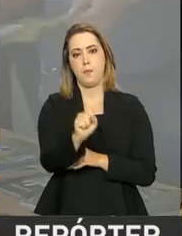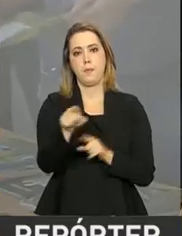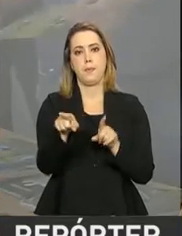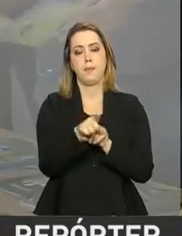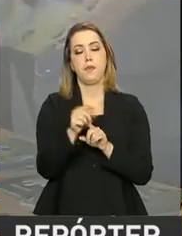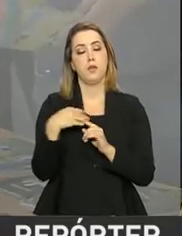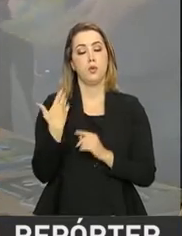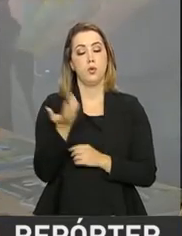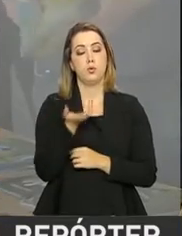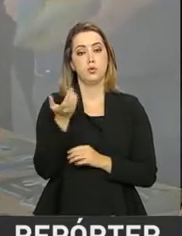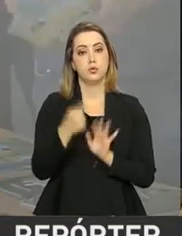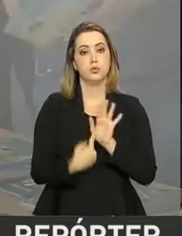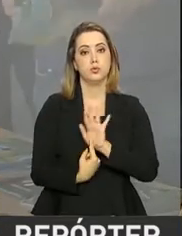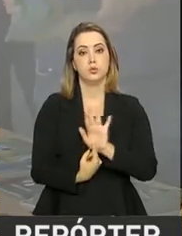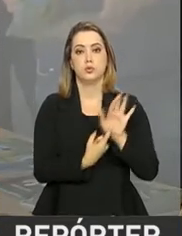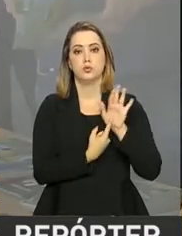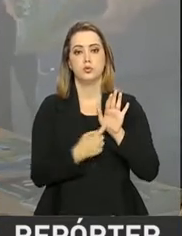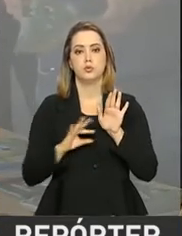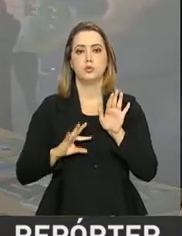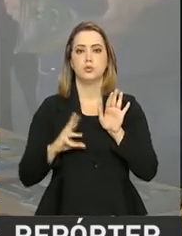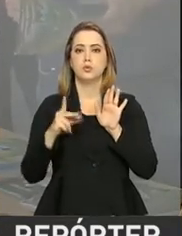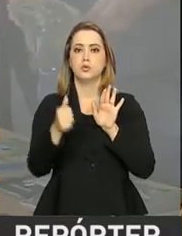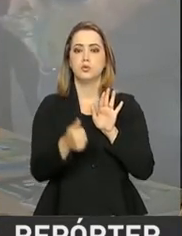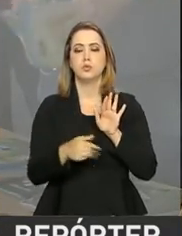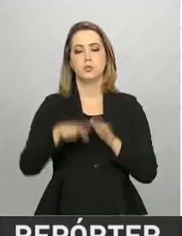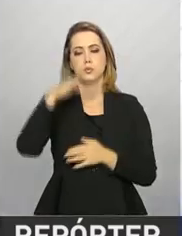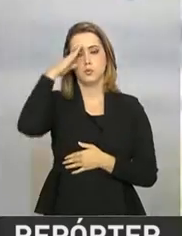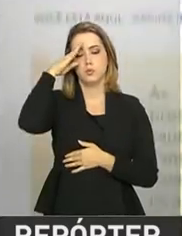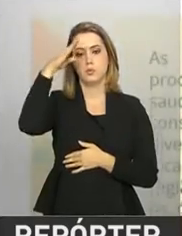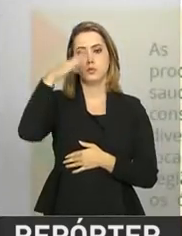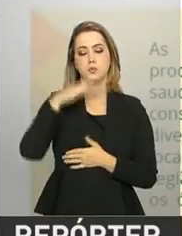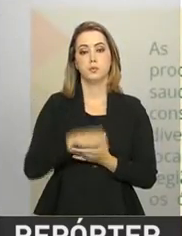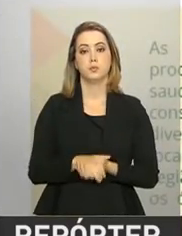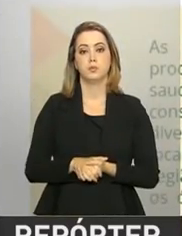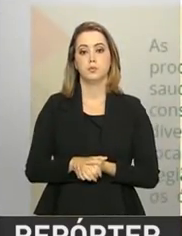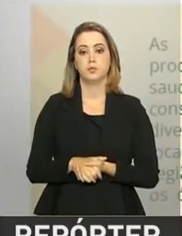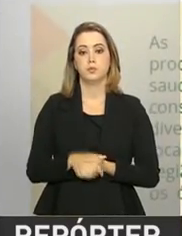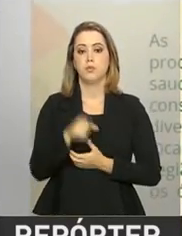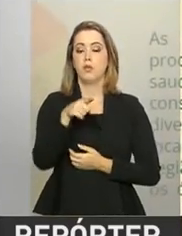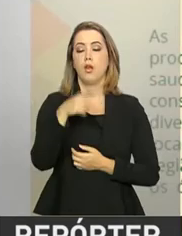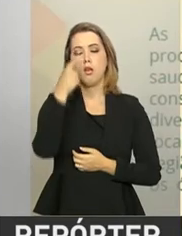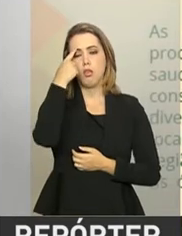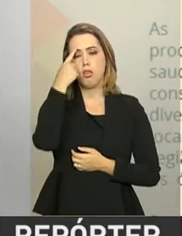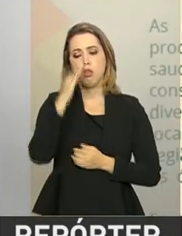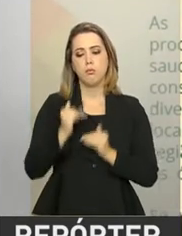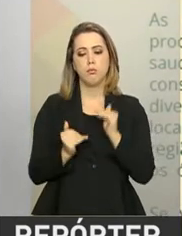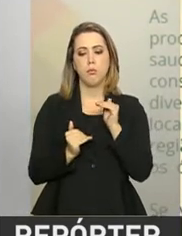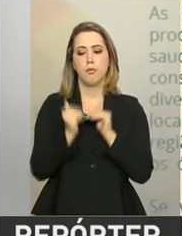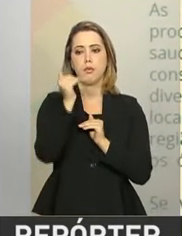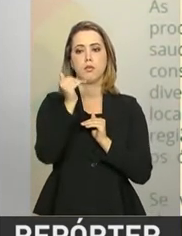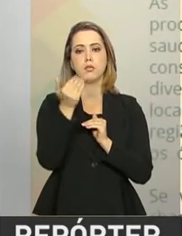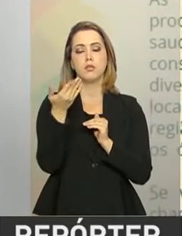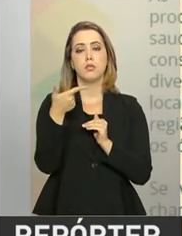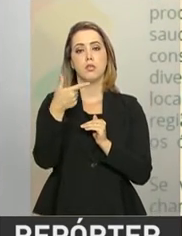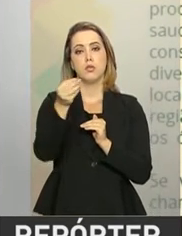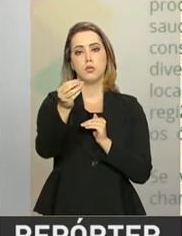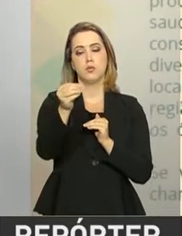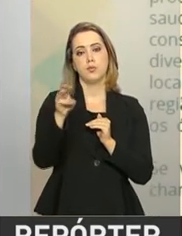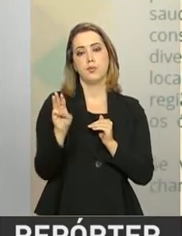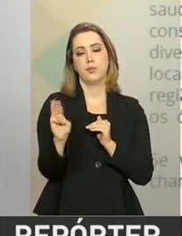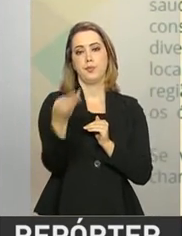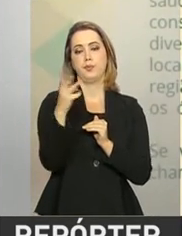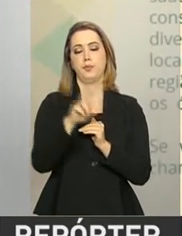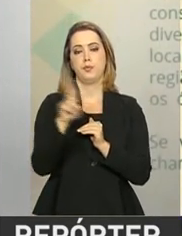hoje a gente quer apresentar nosso produto e também para as forças armadas a idéia é elevar o volume de compras para 200 milhões